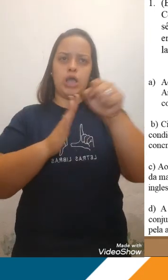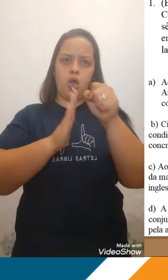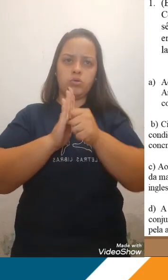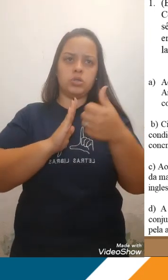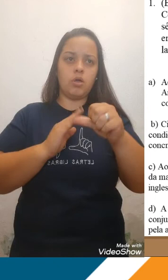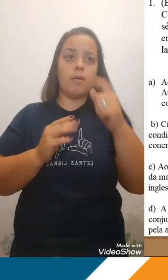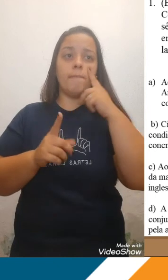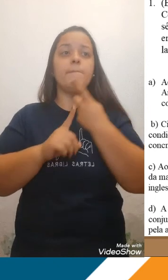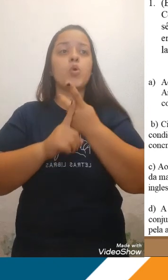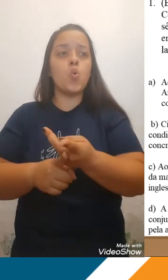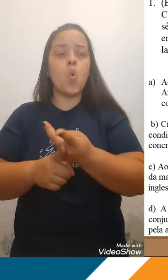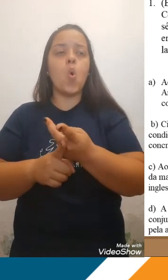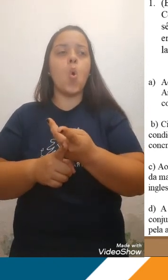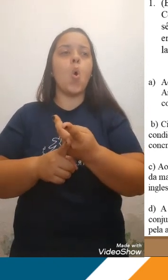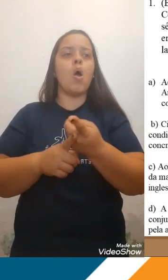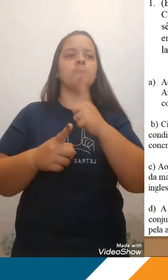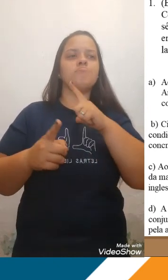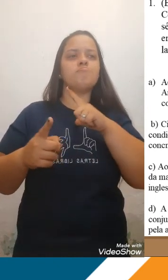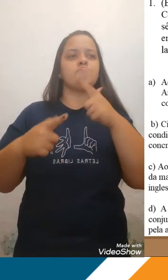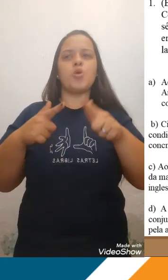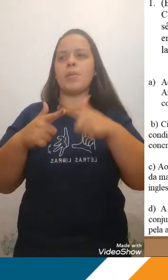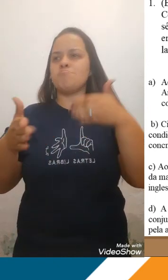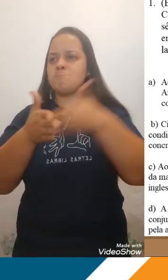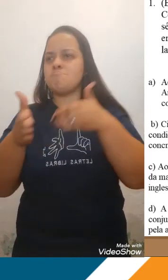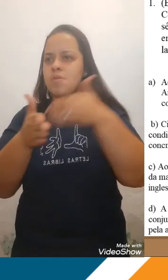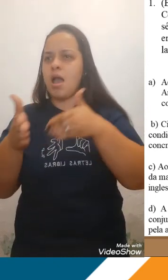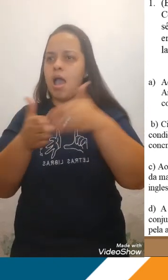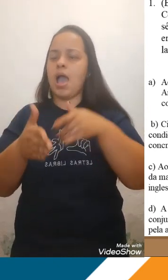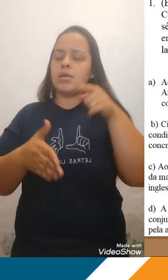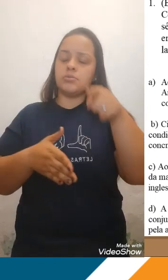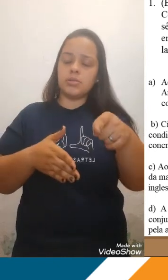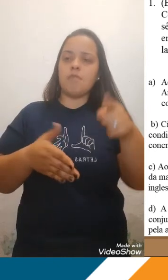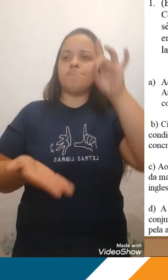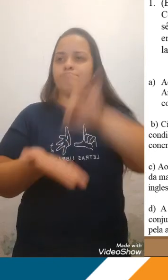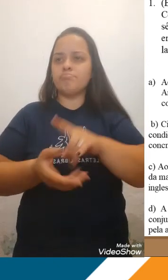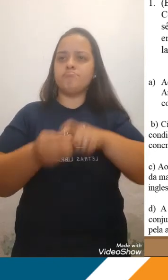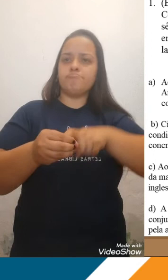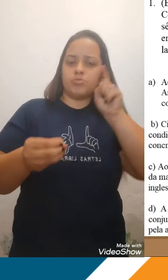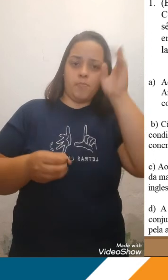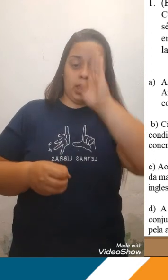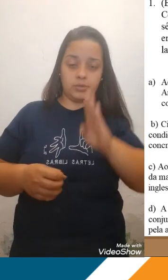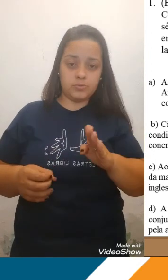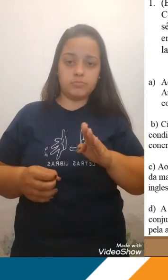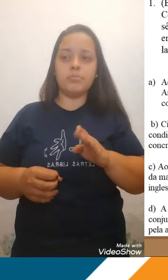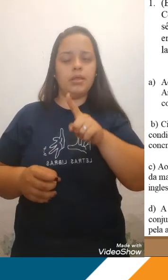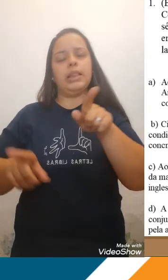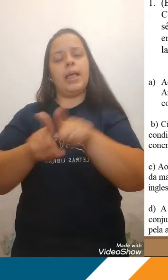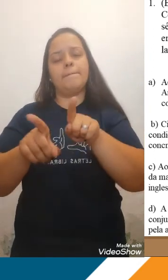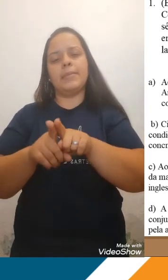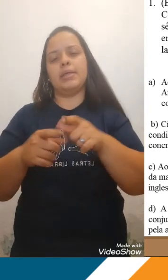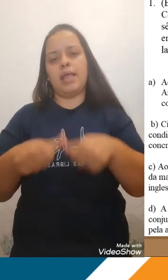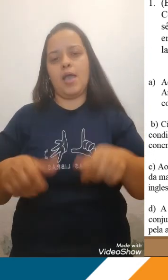XIX, procurou impor vários obstáculos à concretização da independência do Brasil. Esta alternativa